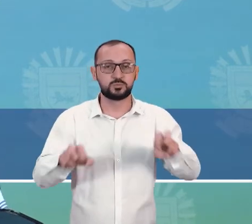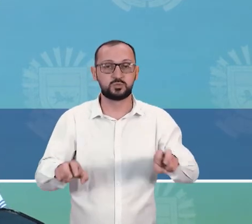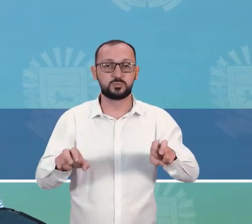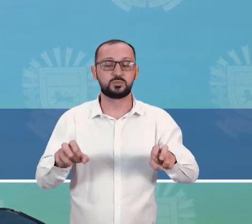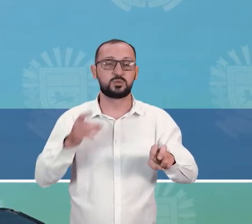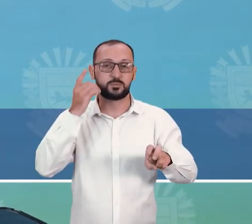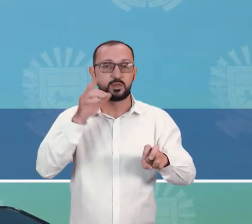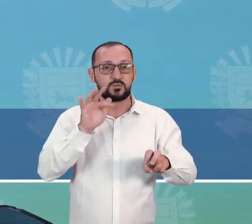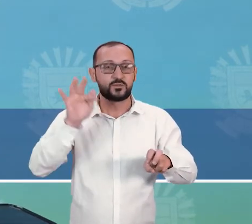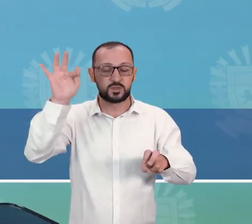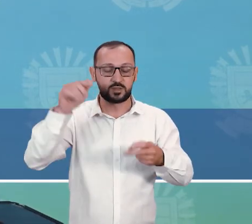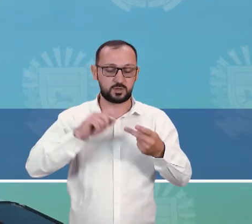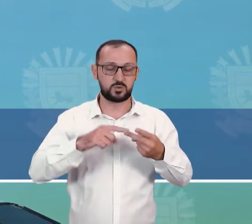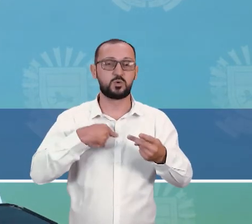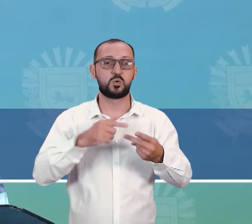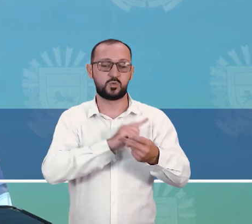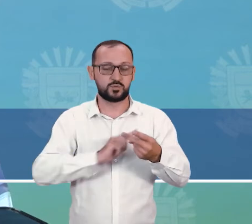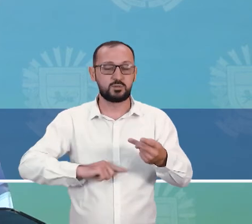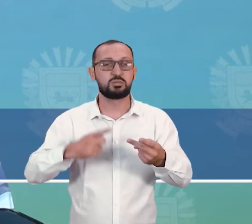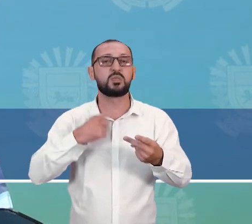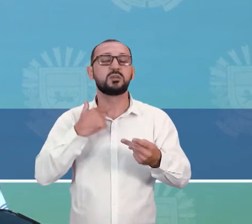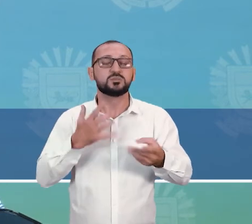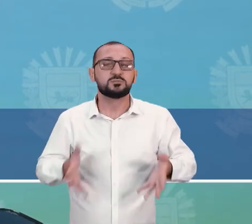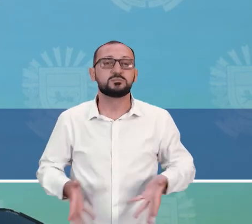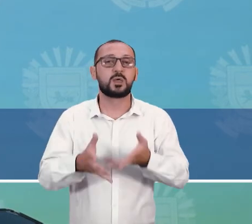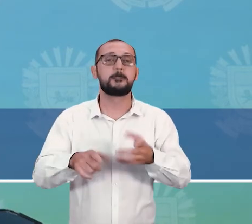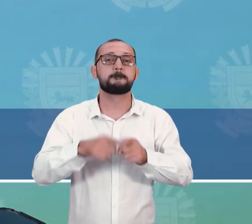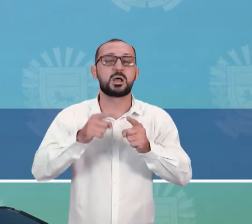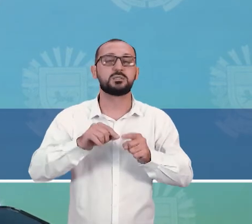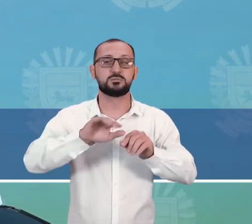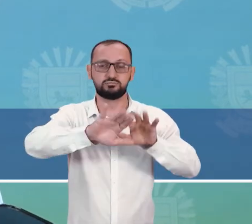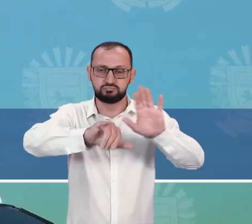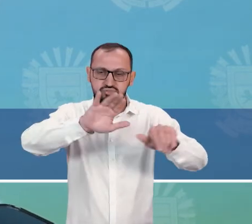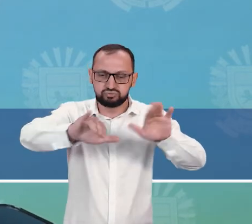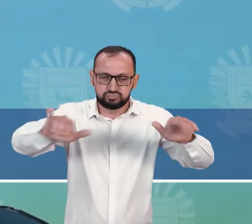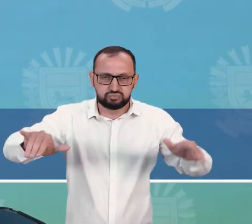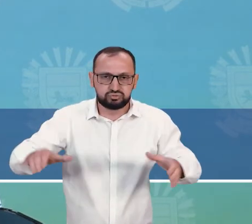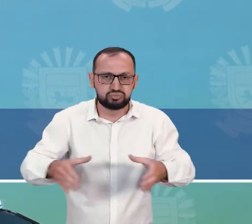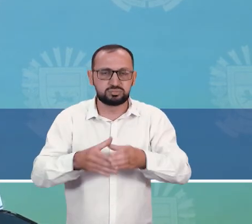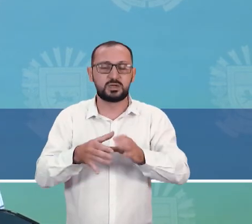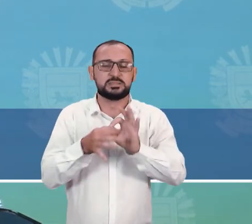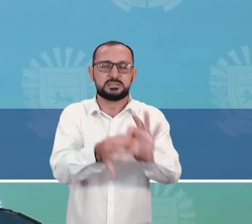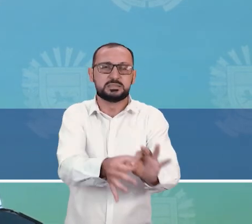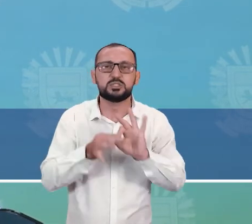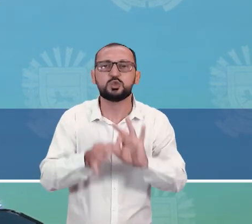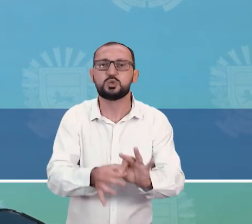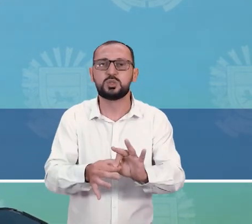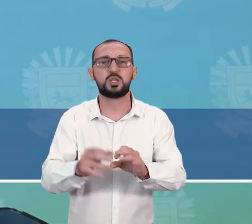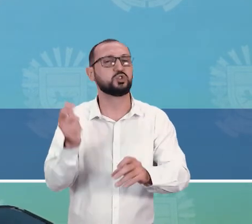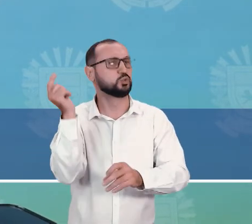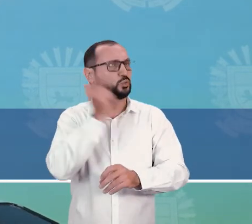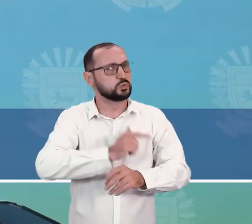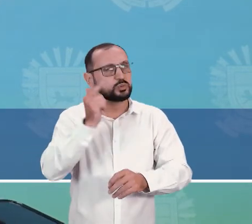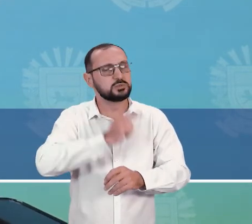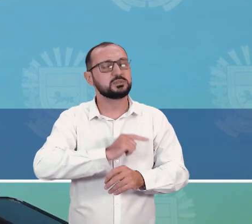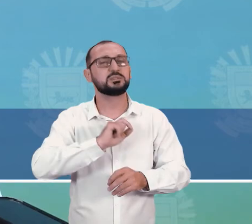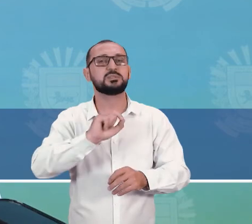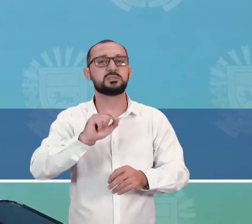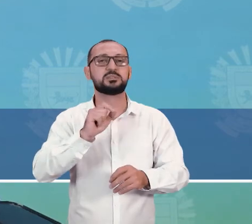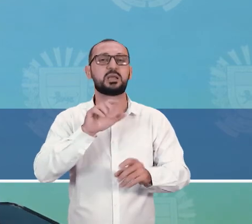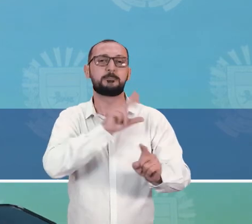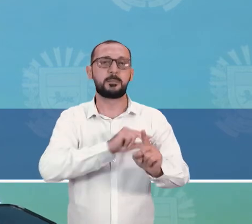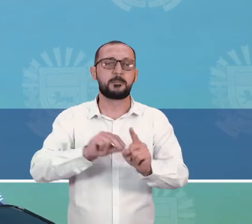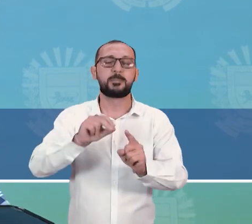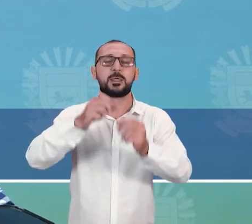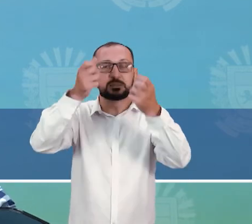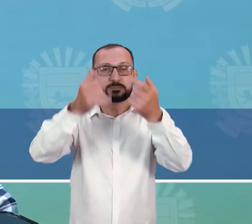a nossa bancada federal tem a iniciativa, o nosso governador tem a iniciativa, mas quanto mais o número de pessoas participando, a